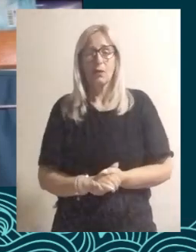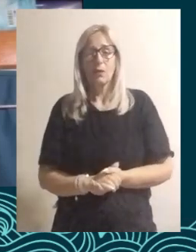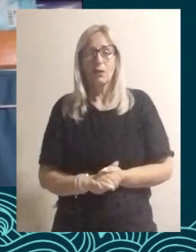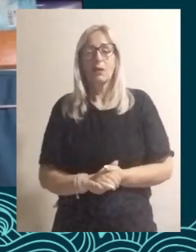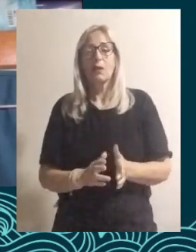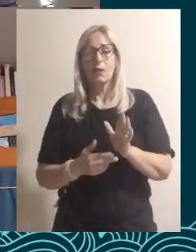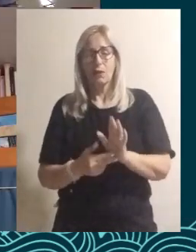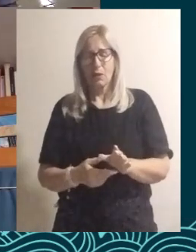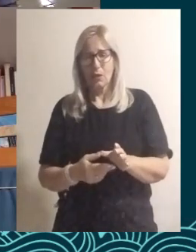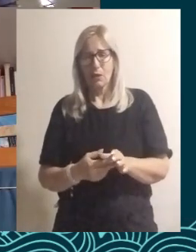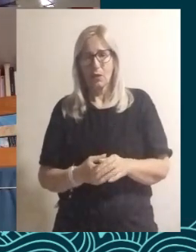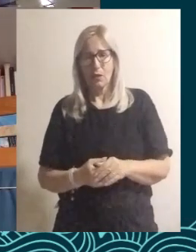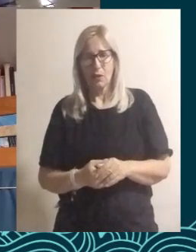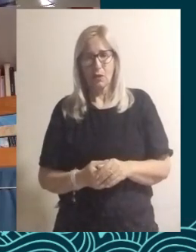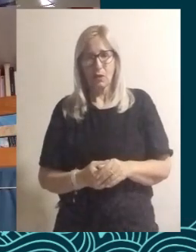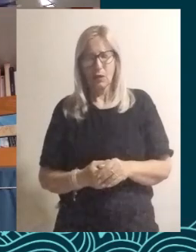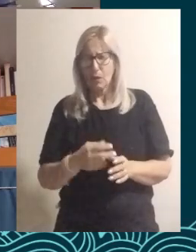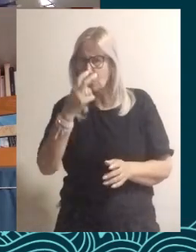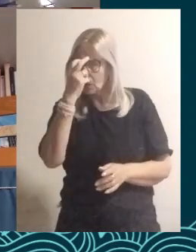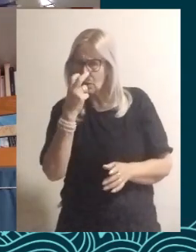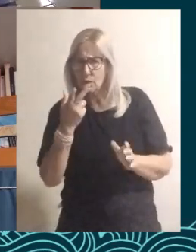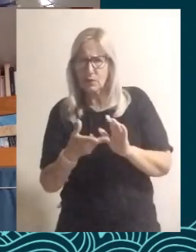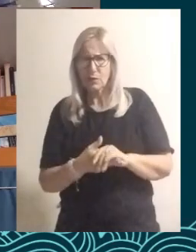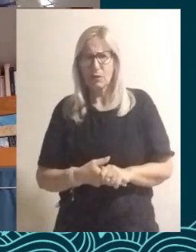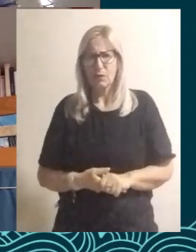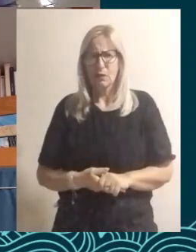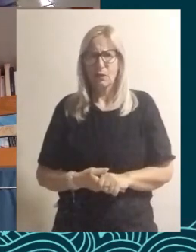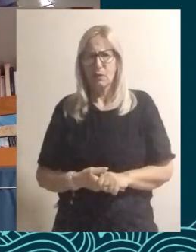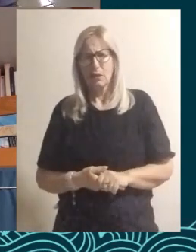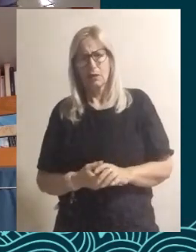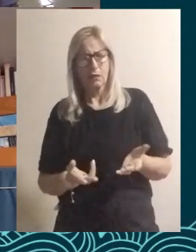alguma forma. Naquele momento Então, ali que você estava de olho fechado, né?